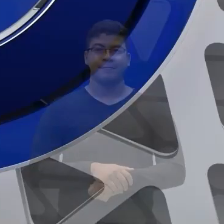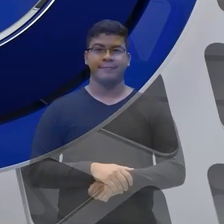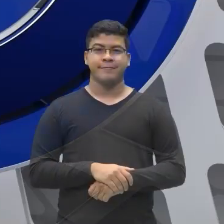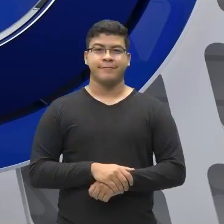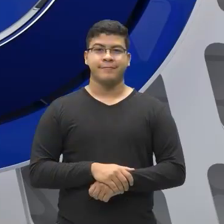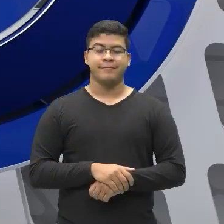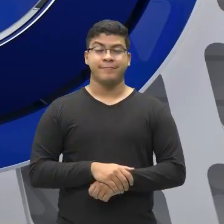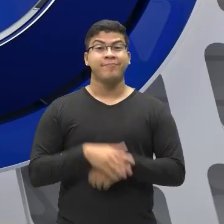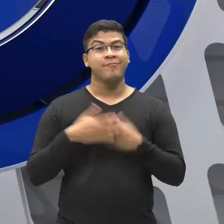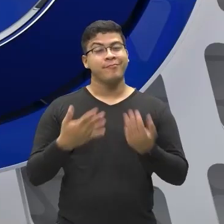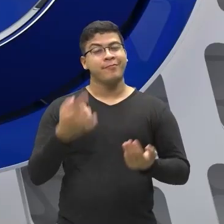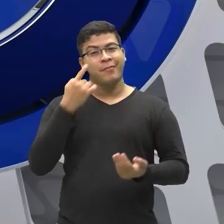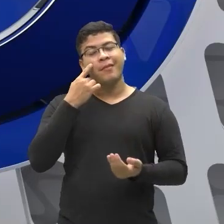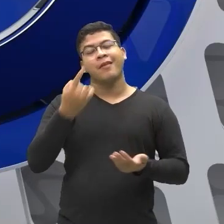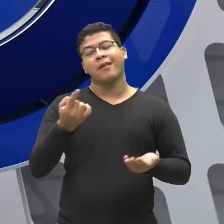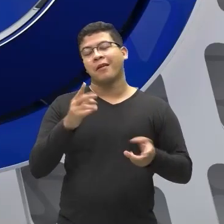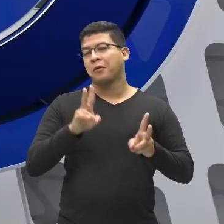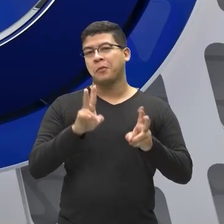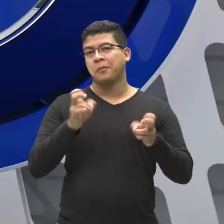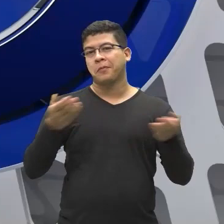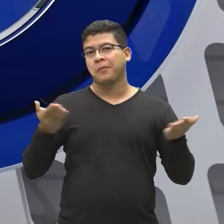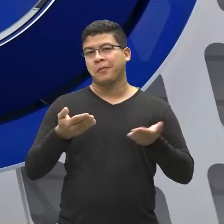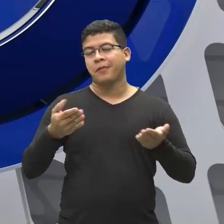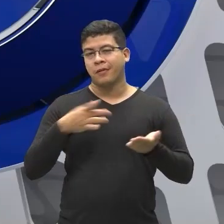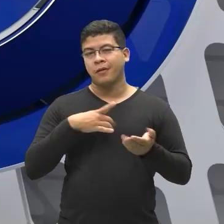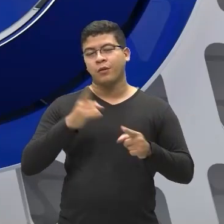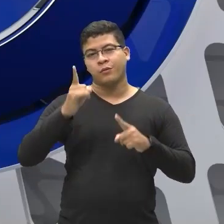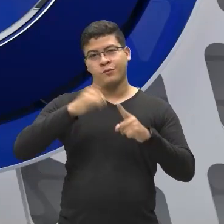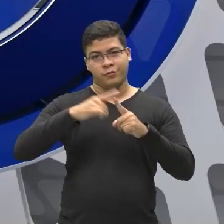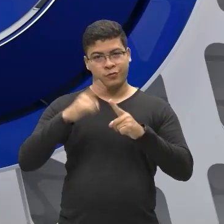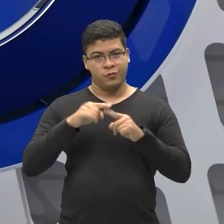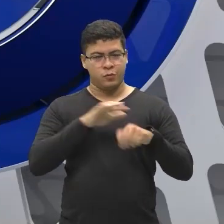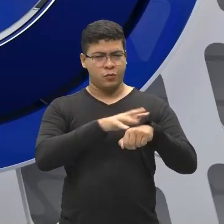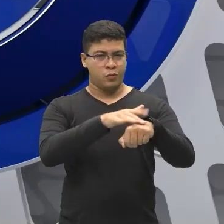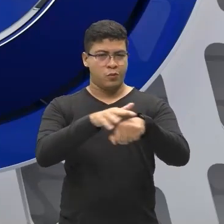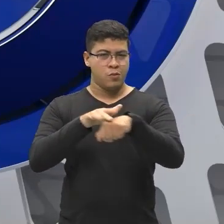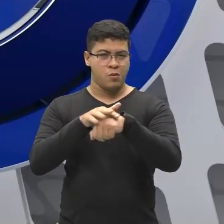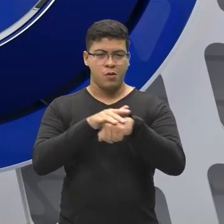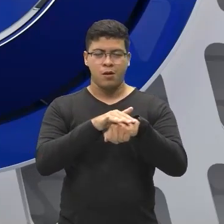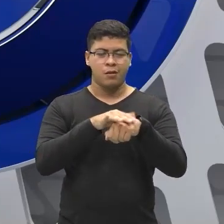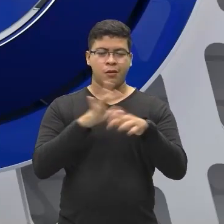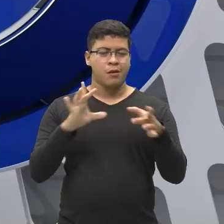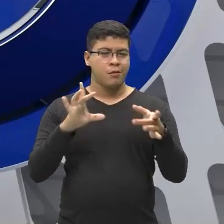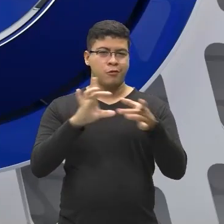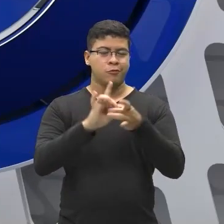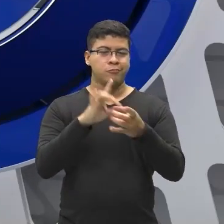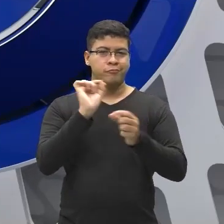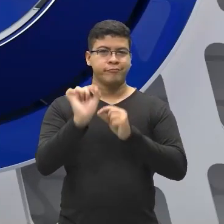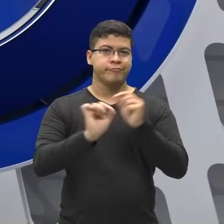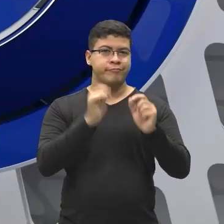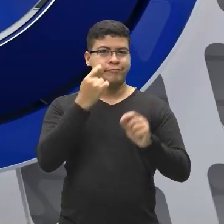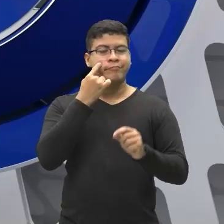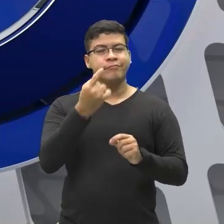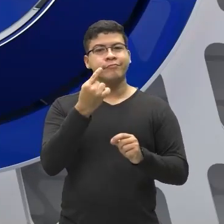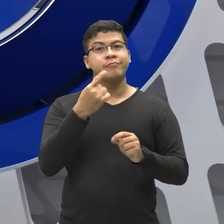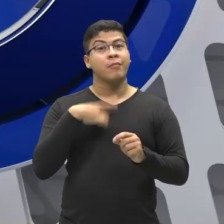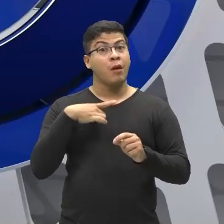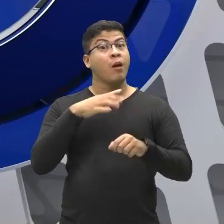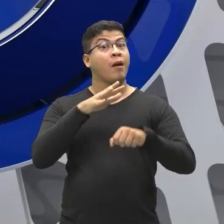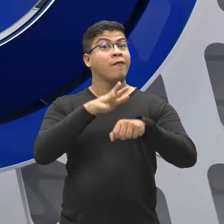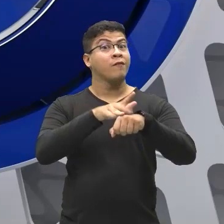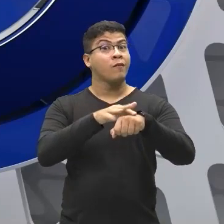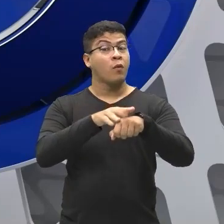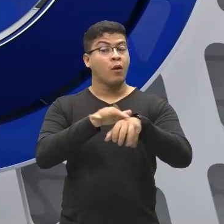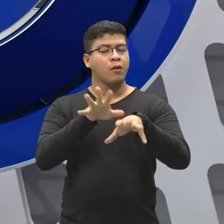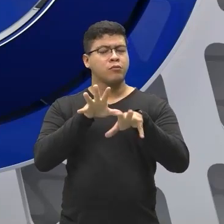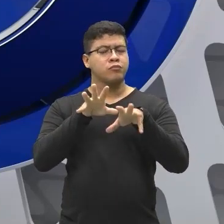Bom, então nesse momento nós iremos conhecer os tipos de doenças que estão relacionadas, com as doenças que são